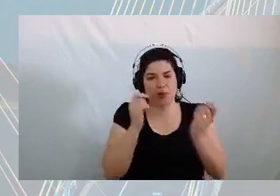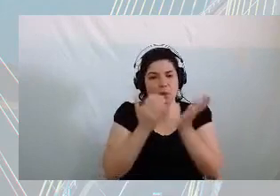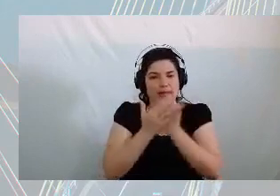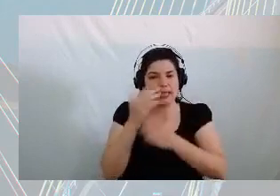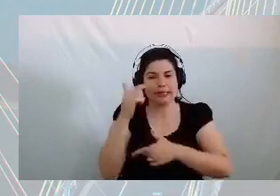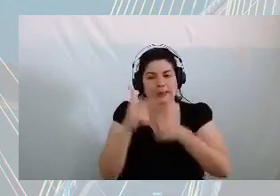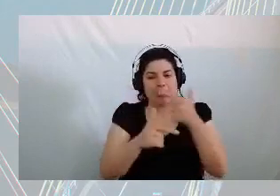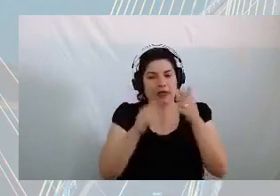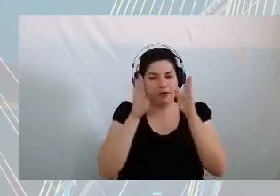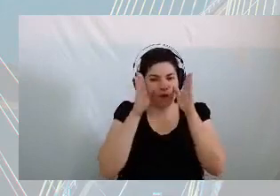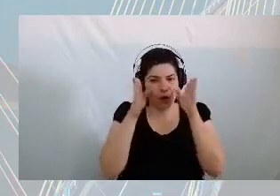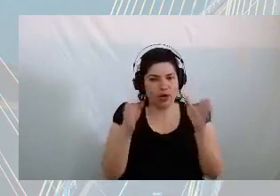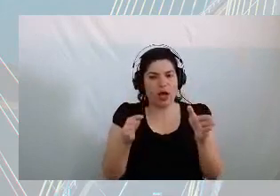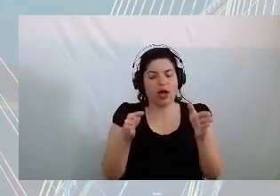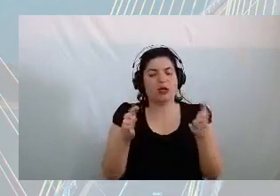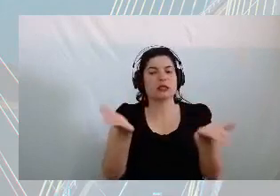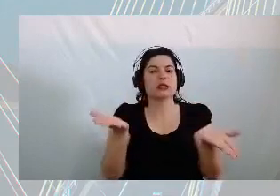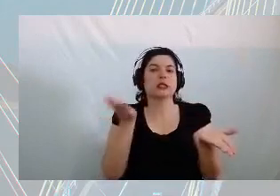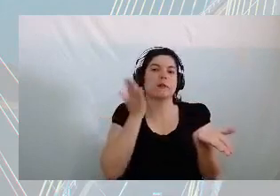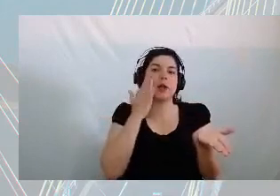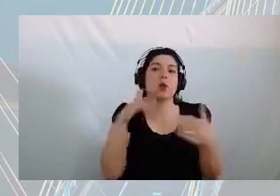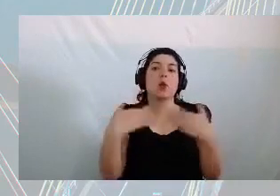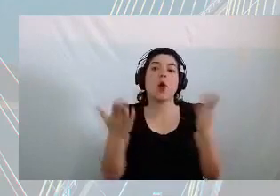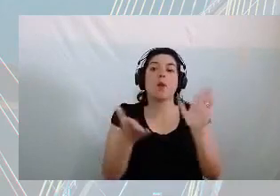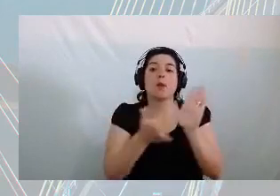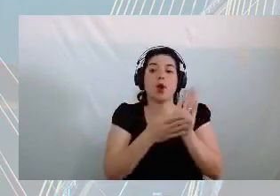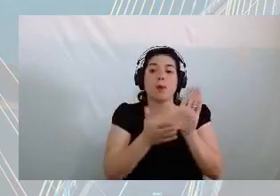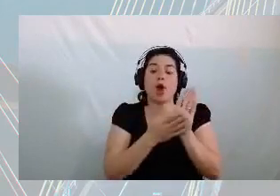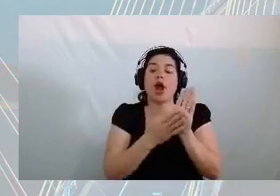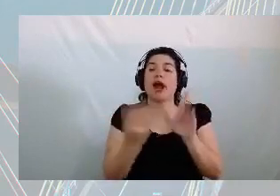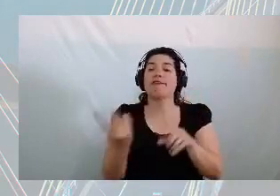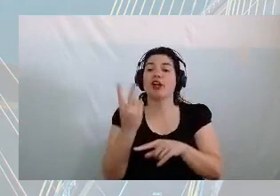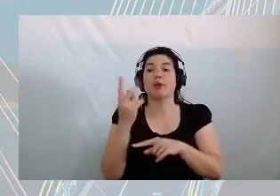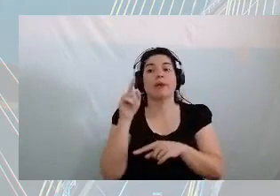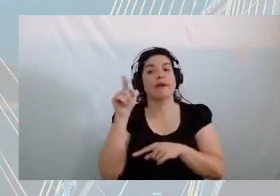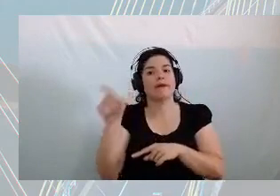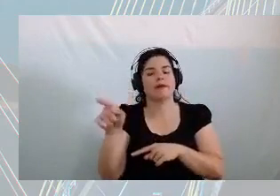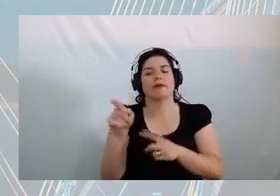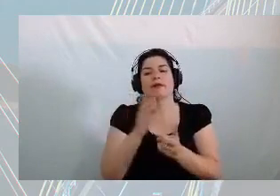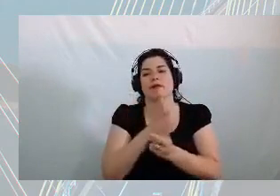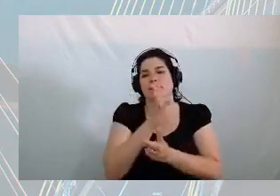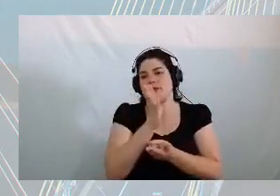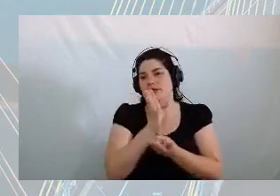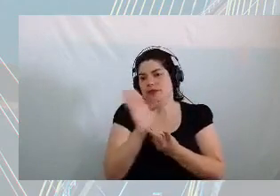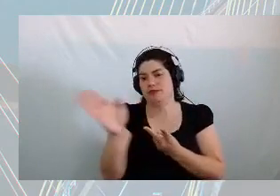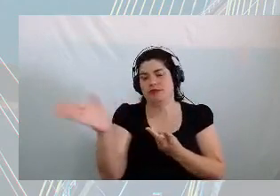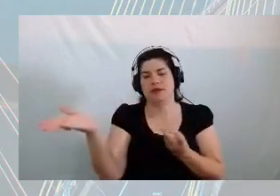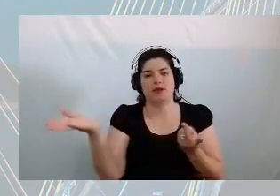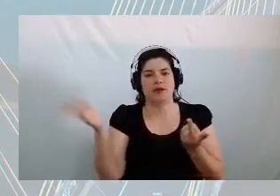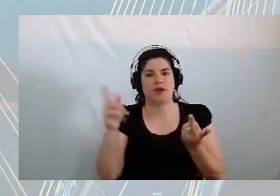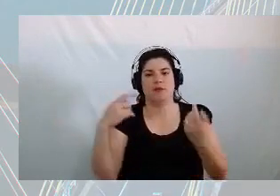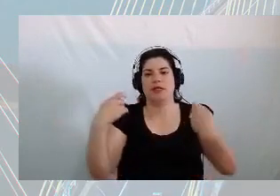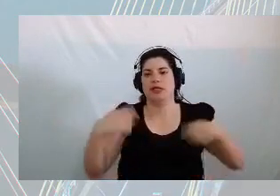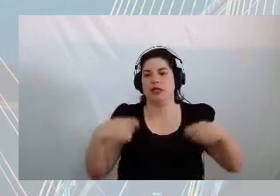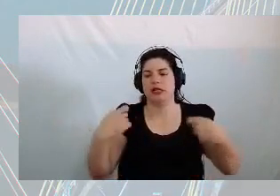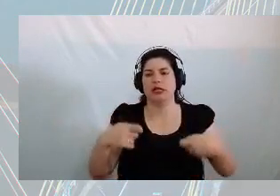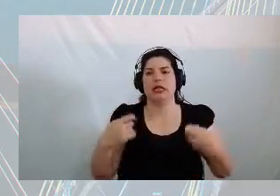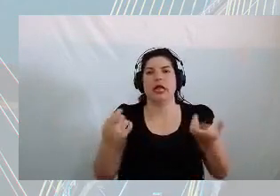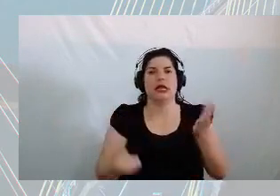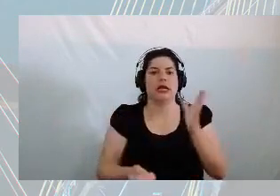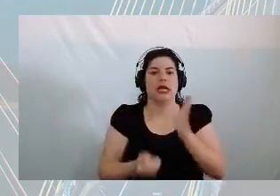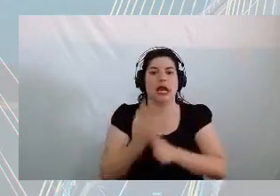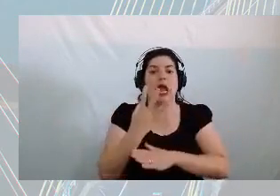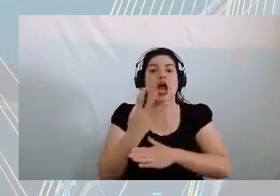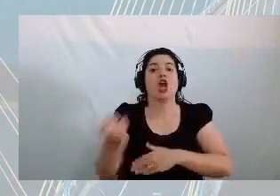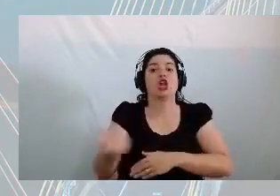começar a definir quais são as propostas de valor para esse stakeholder. Você precisa, por exemplo, estruturar uma nova arquitetura focada em tal e